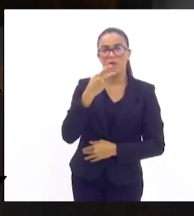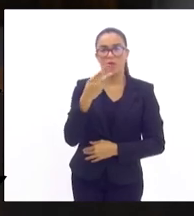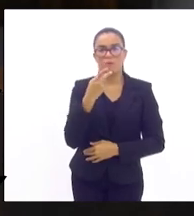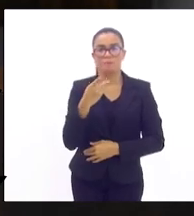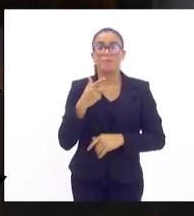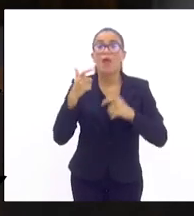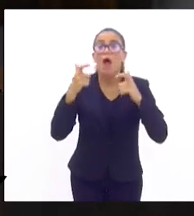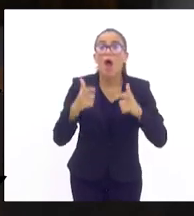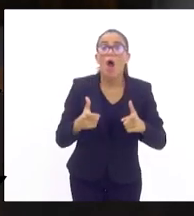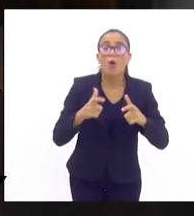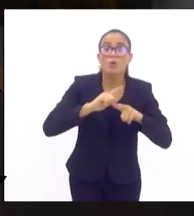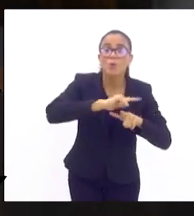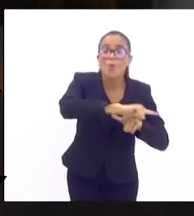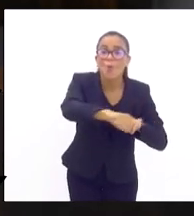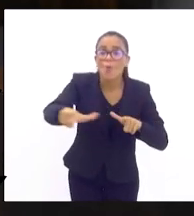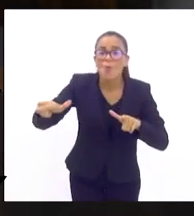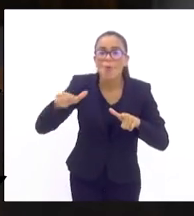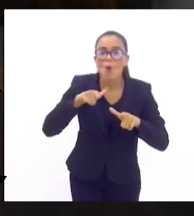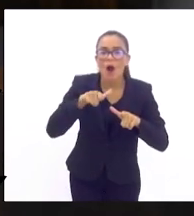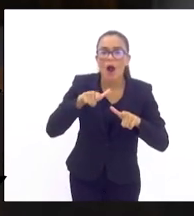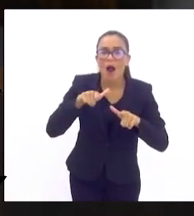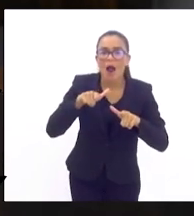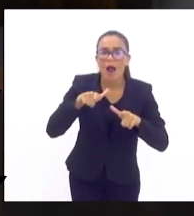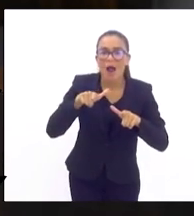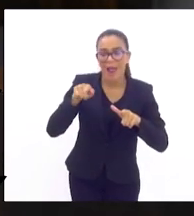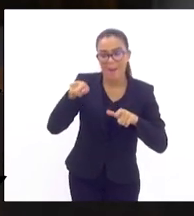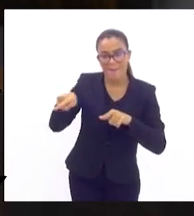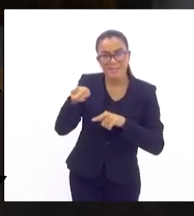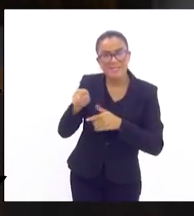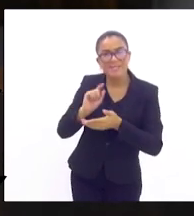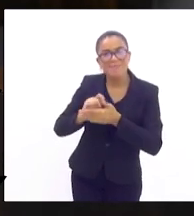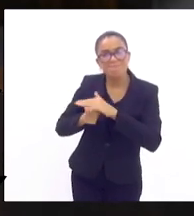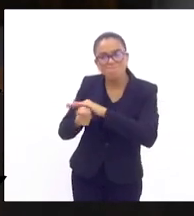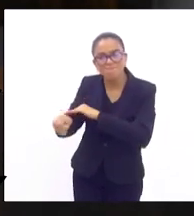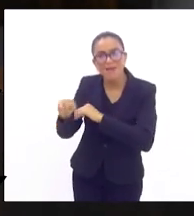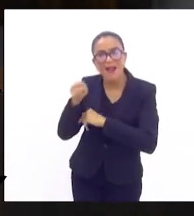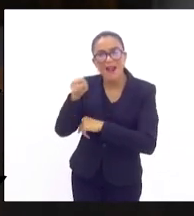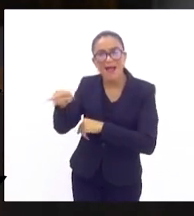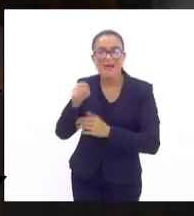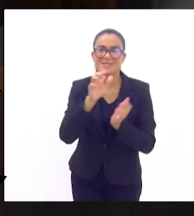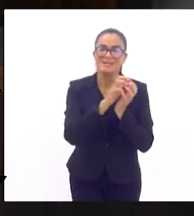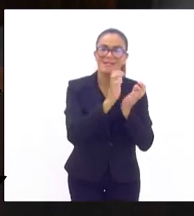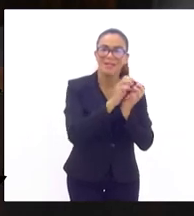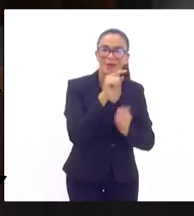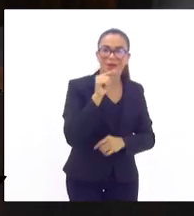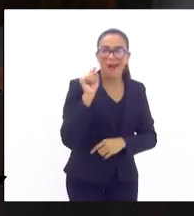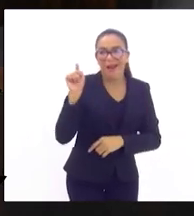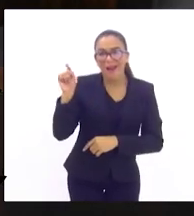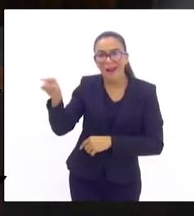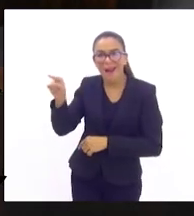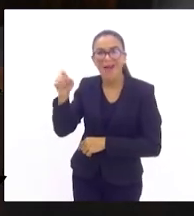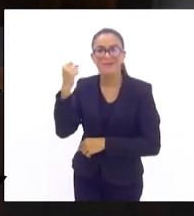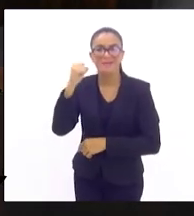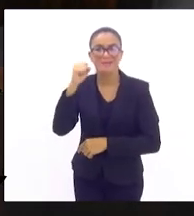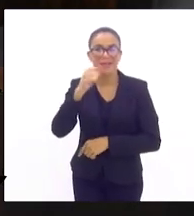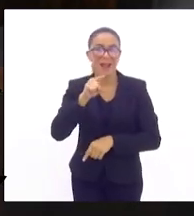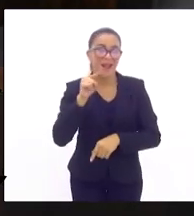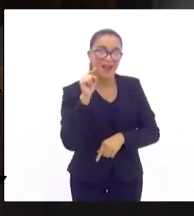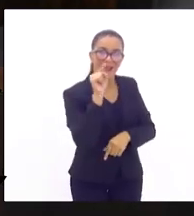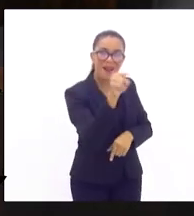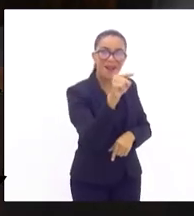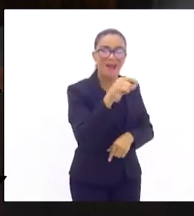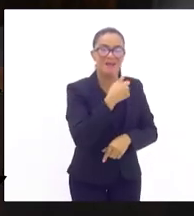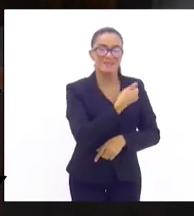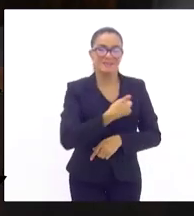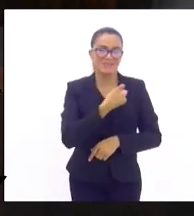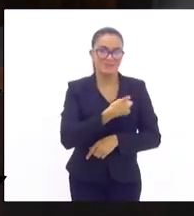deserto sanitário. É lá que tem que ter investimento. É lá na ponta de Santa Cruz, é lá na ponta de Seropédica, lá na ponta de São João